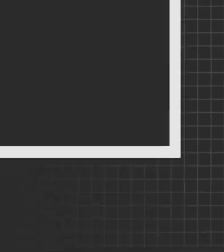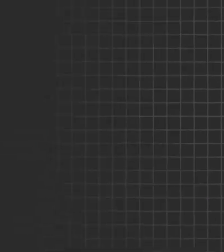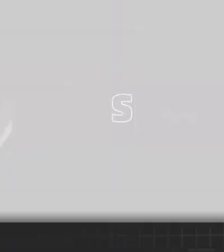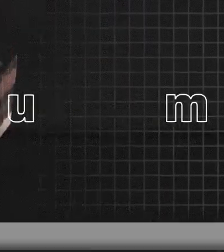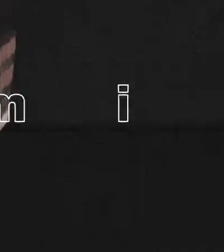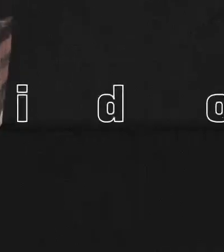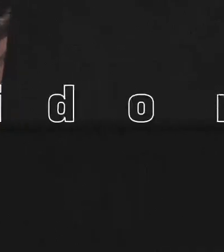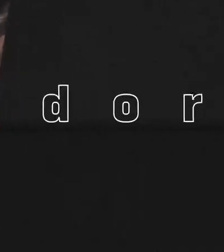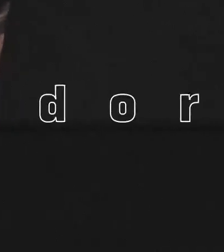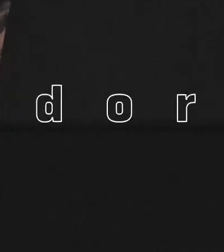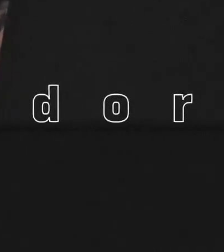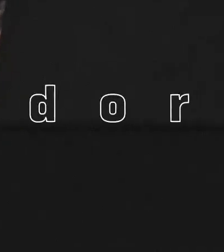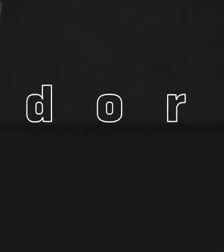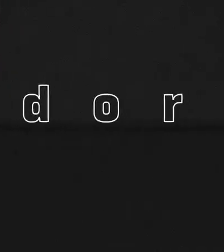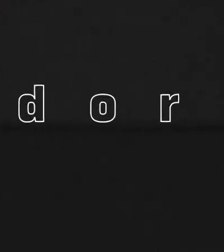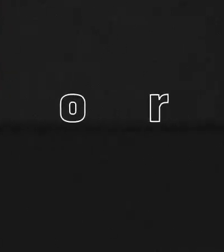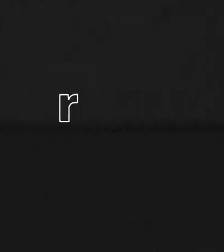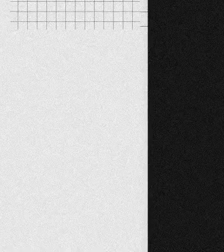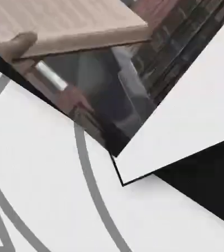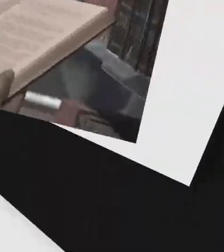direitos.